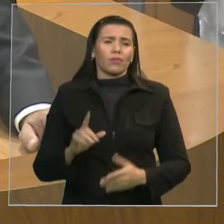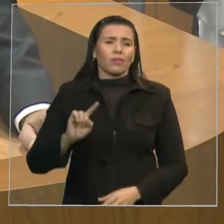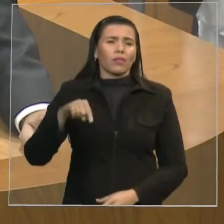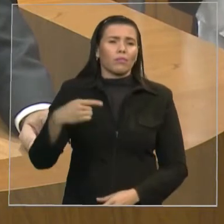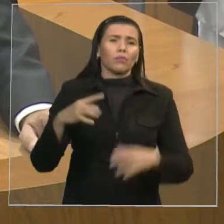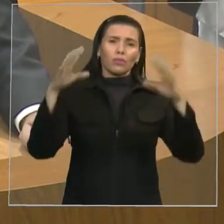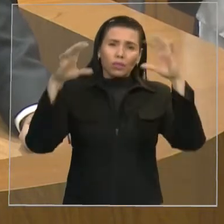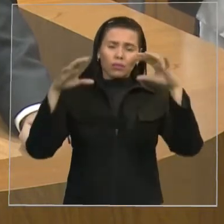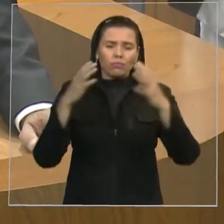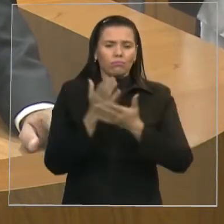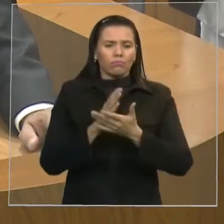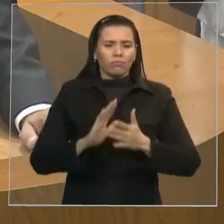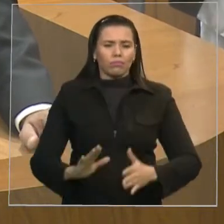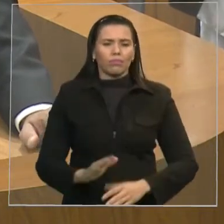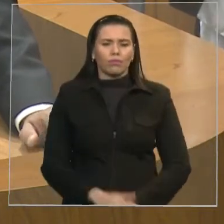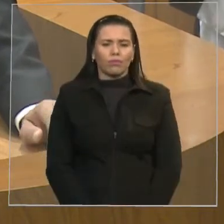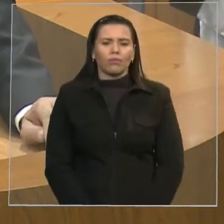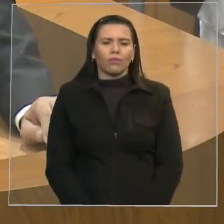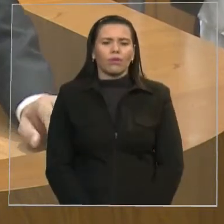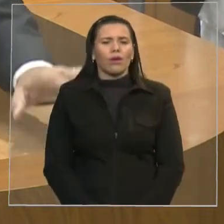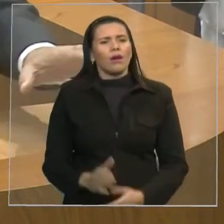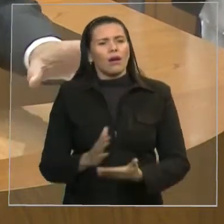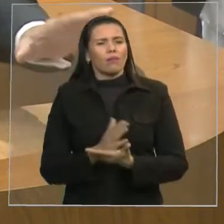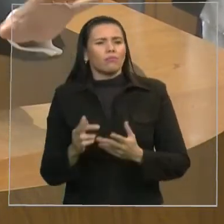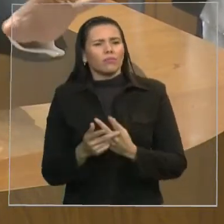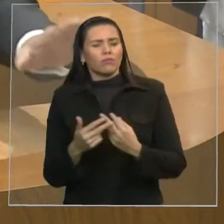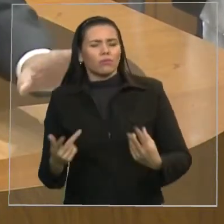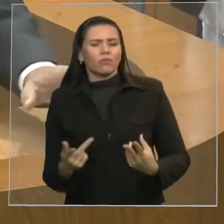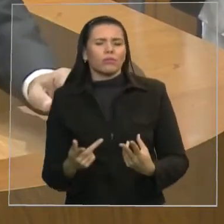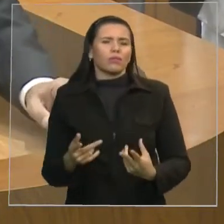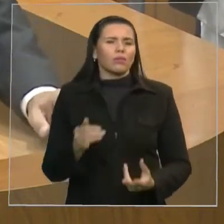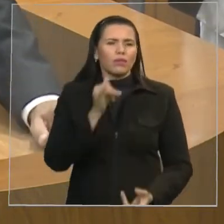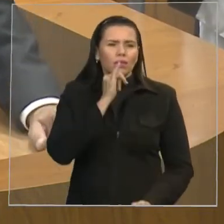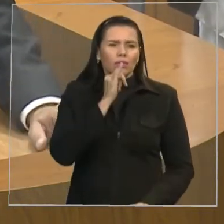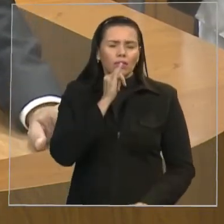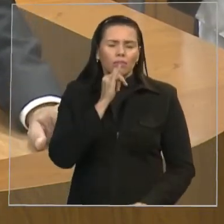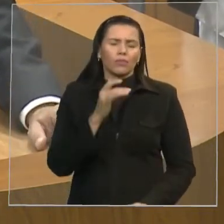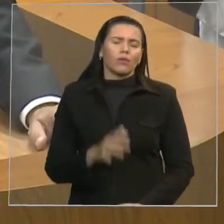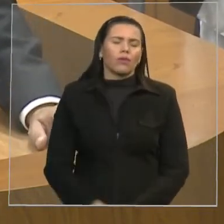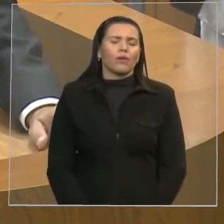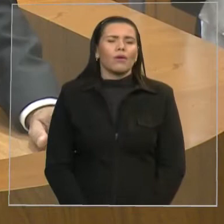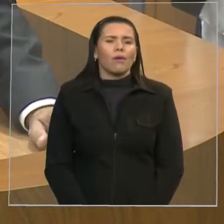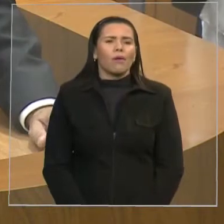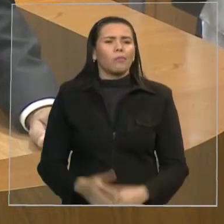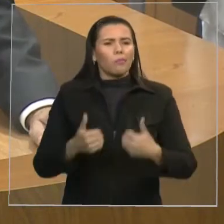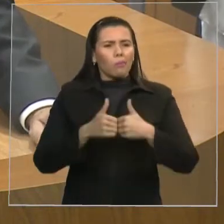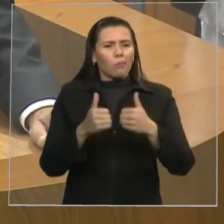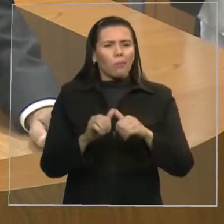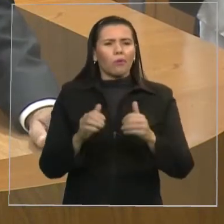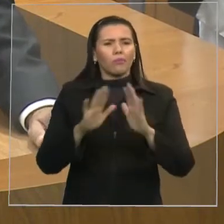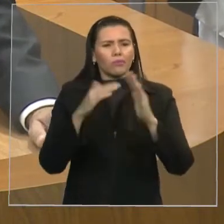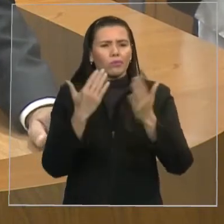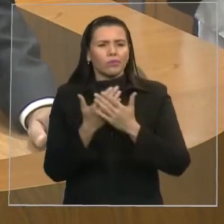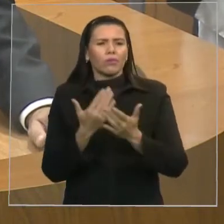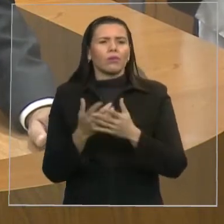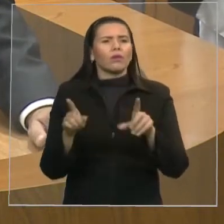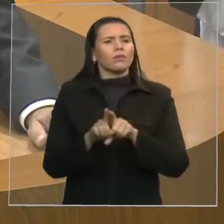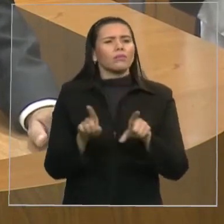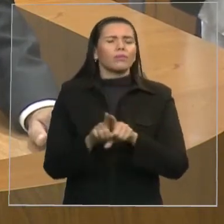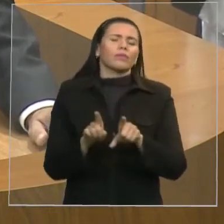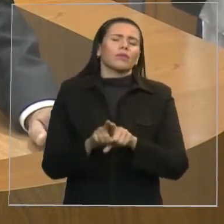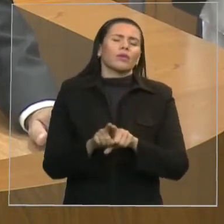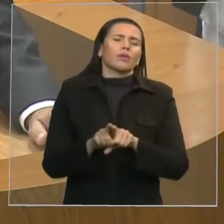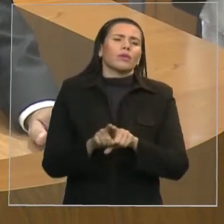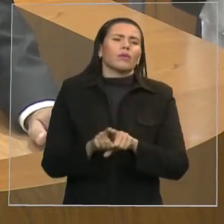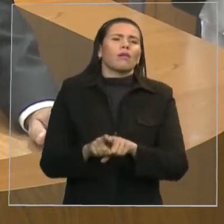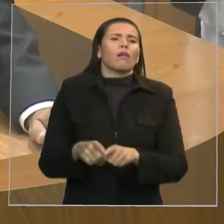que alguns serviços públicos, alguns desses, como o transporte escolar, quanto a parte de saúde, a ida e vinda